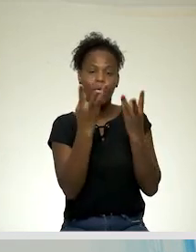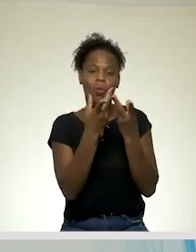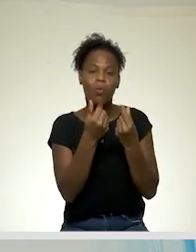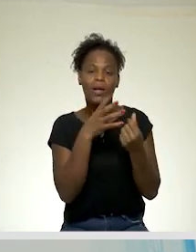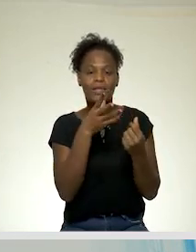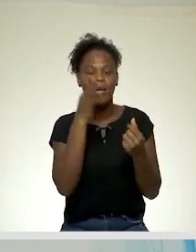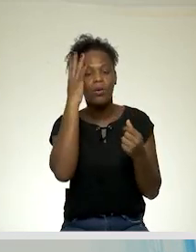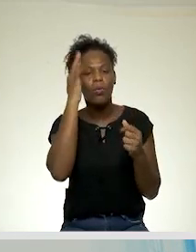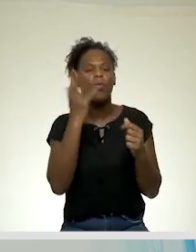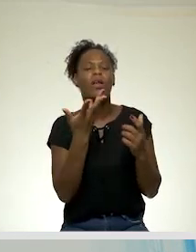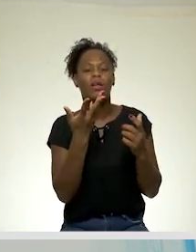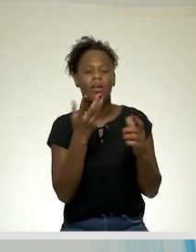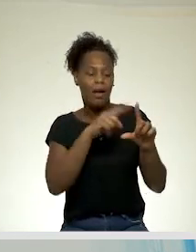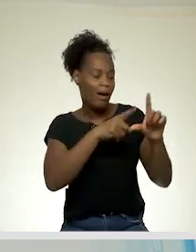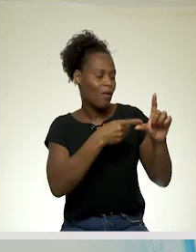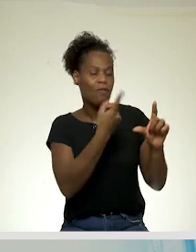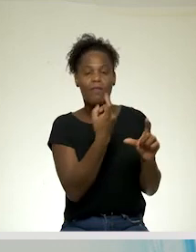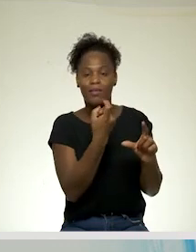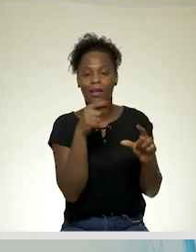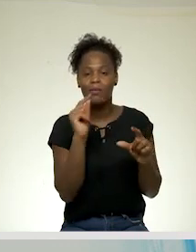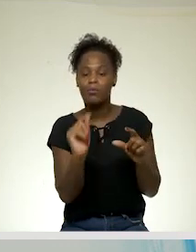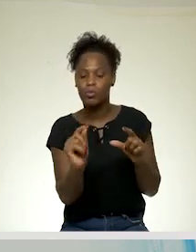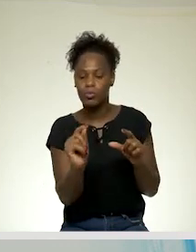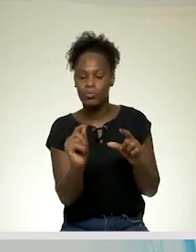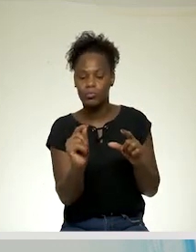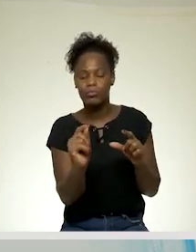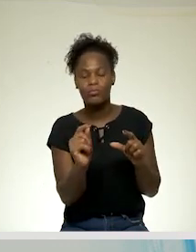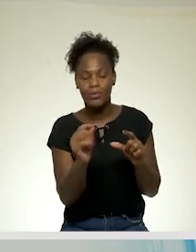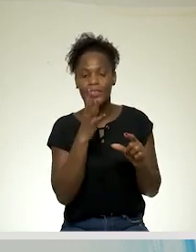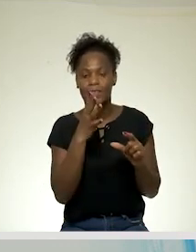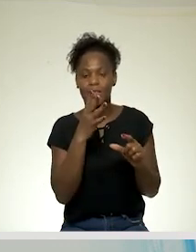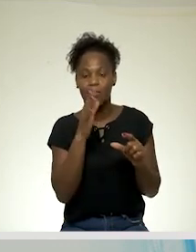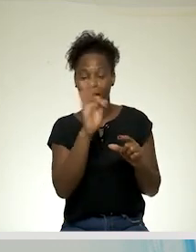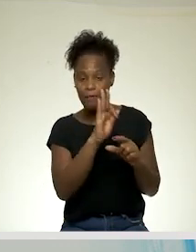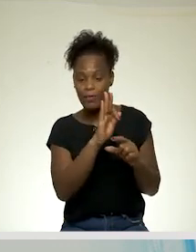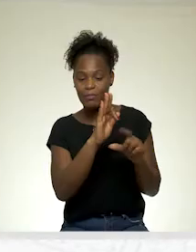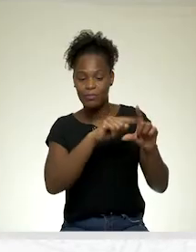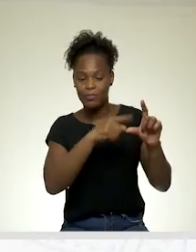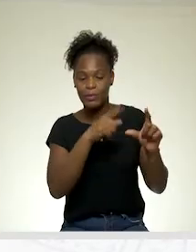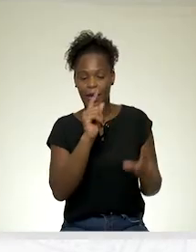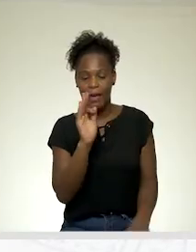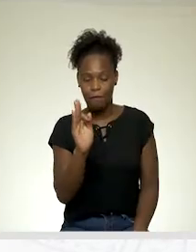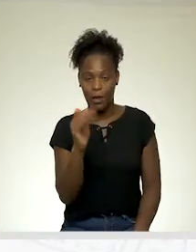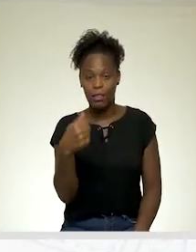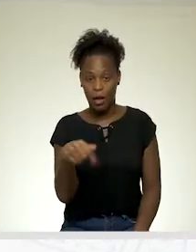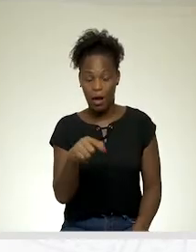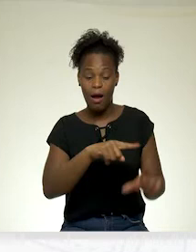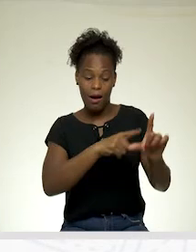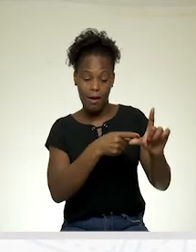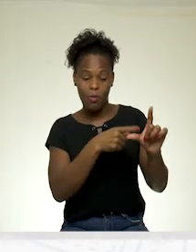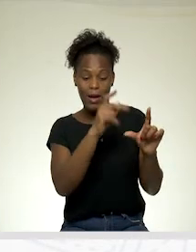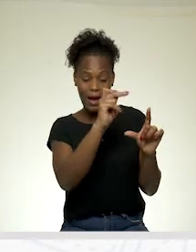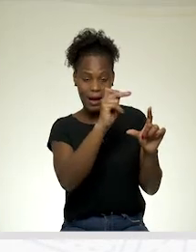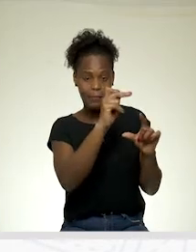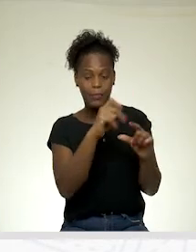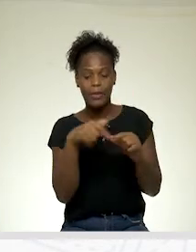determinar qual é o ângulo que falta aqui no ponto F, no vértice F, tem um ângulo ali, na linha